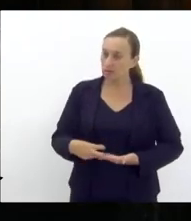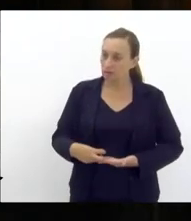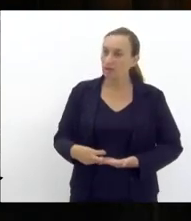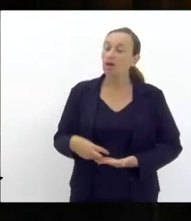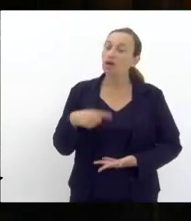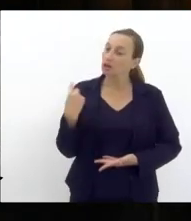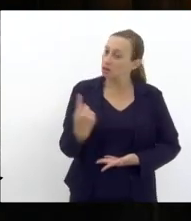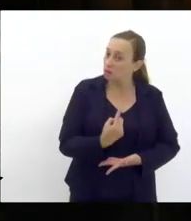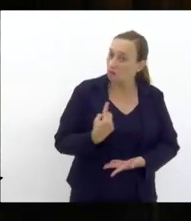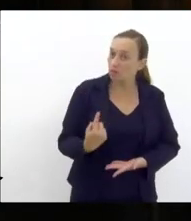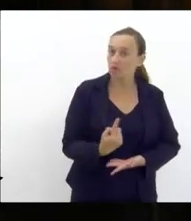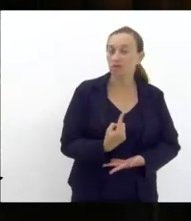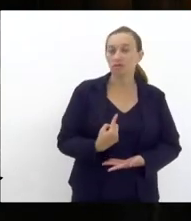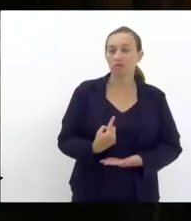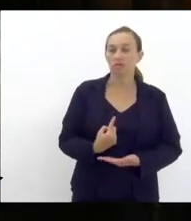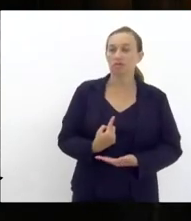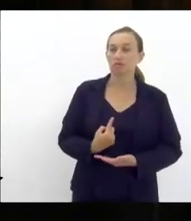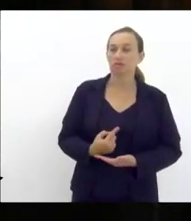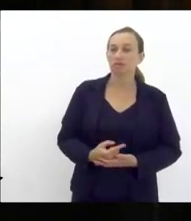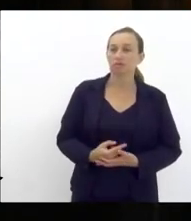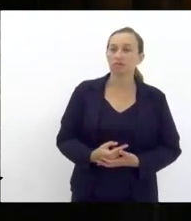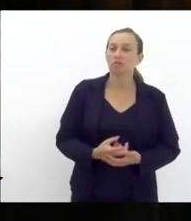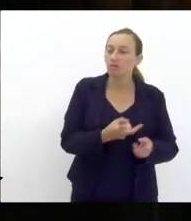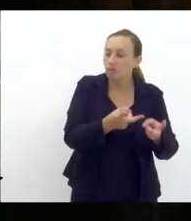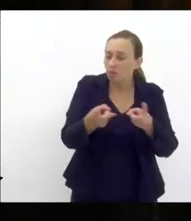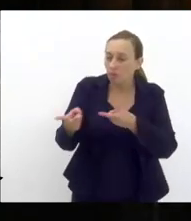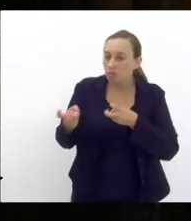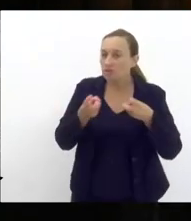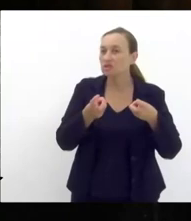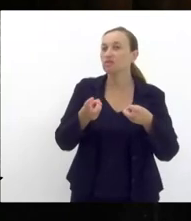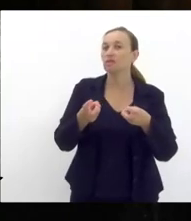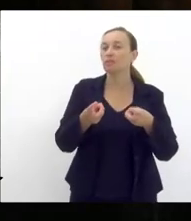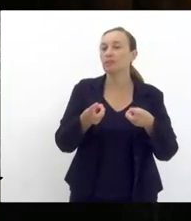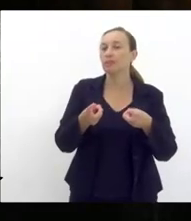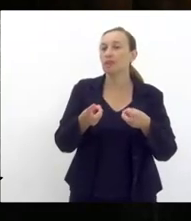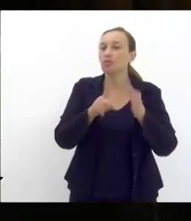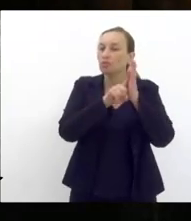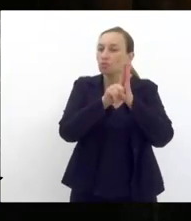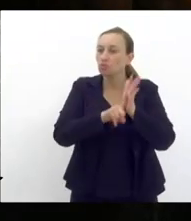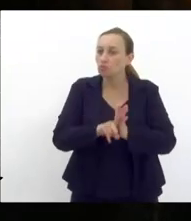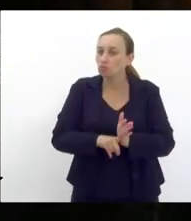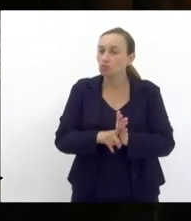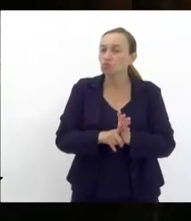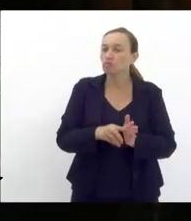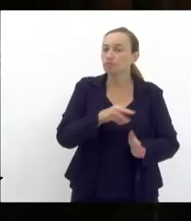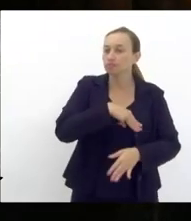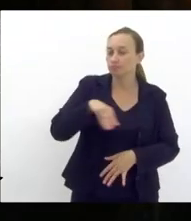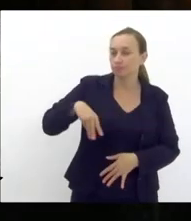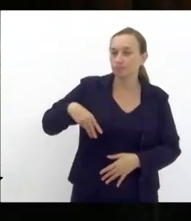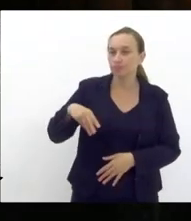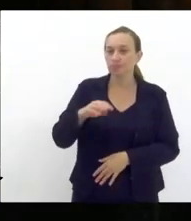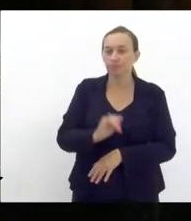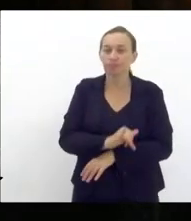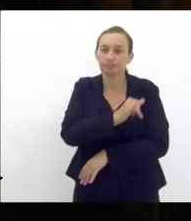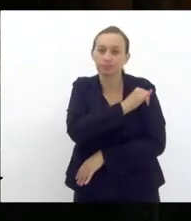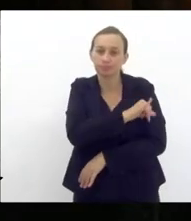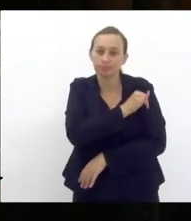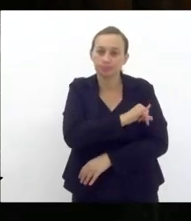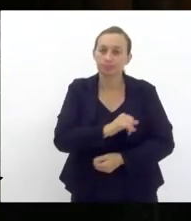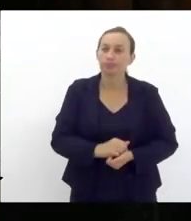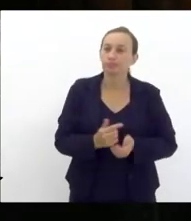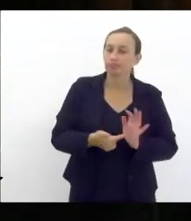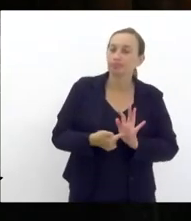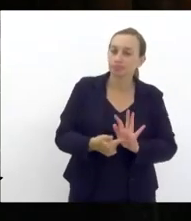né é observamos que a investigação do Ministério Público do Rio inclusive é